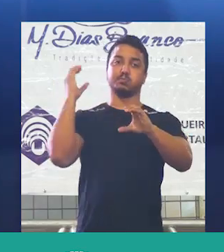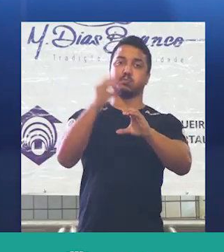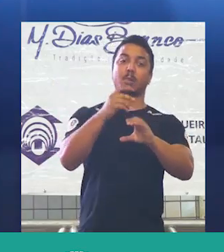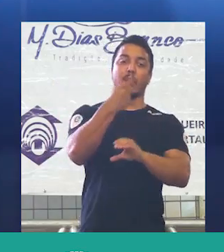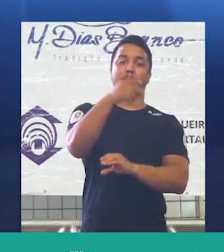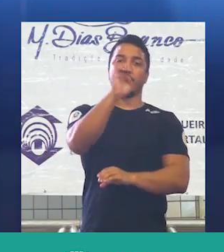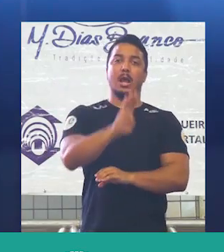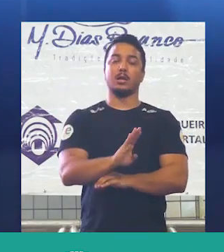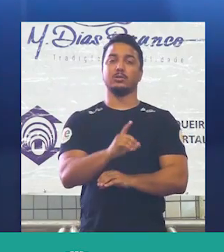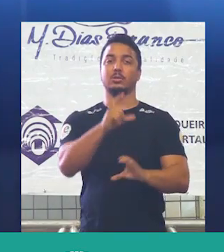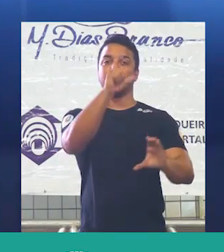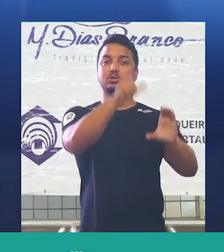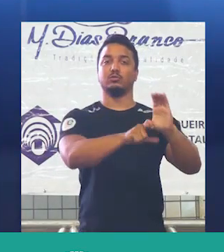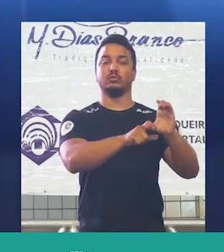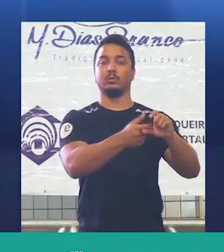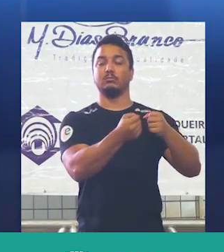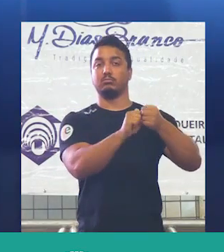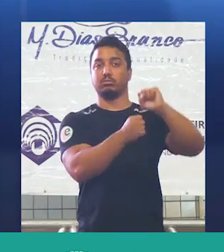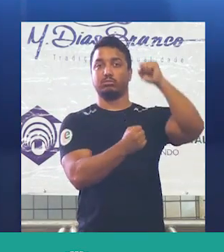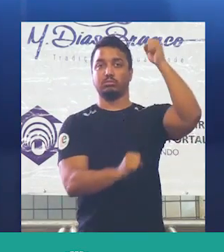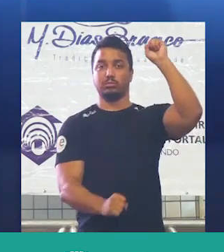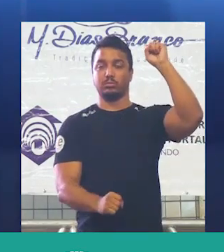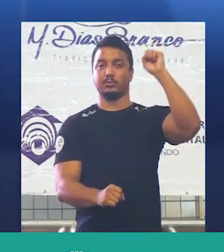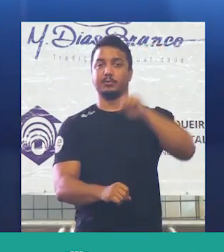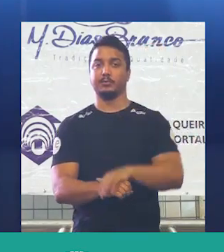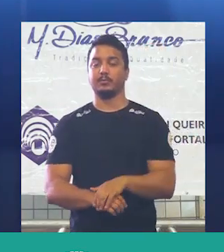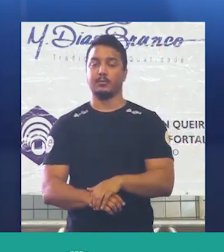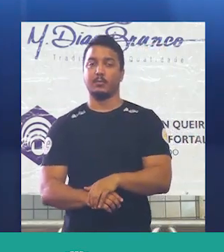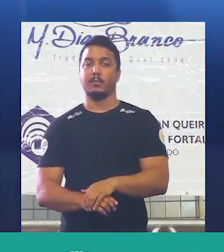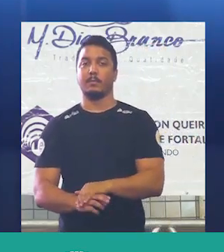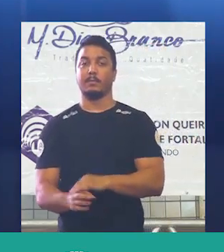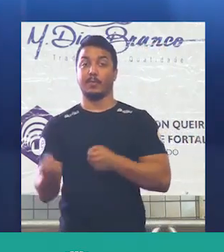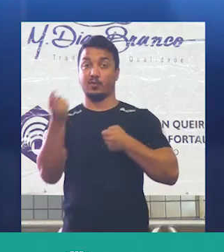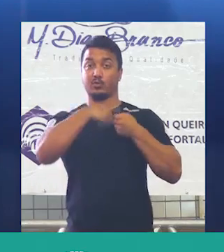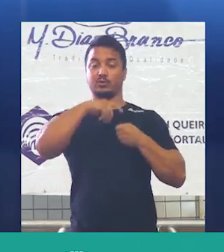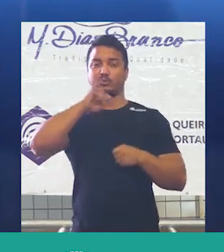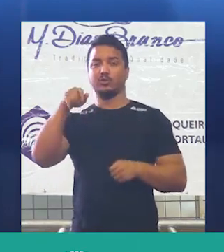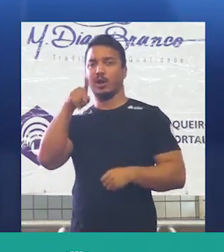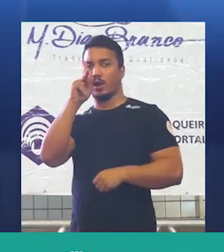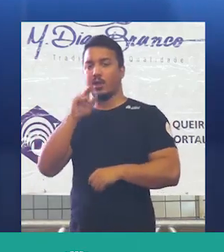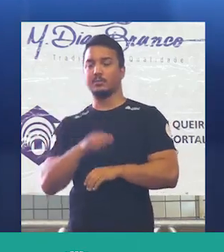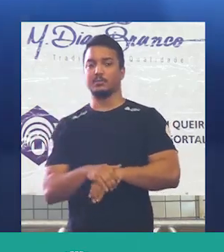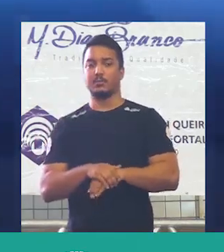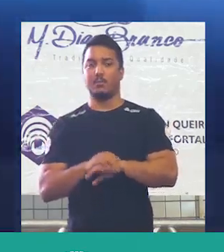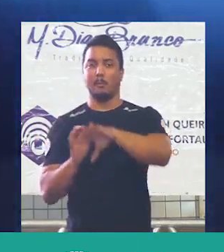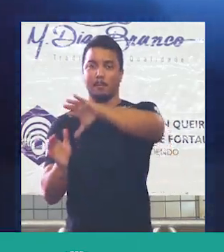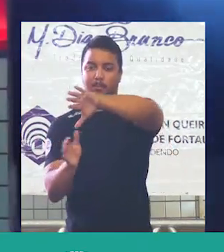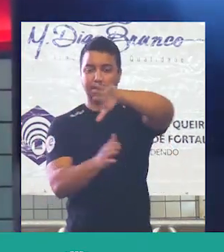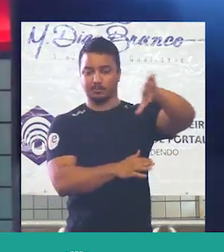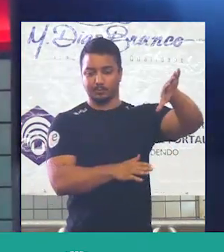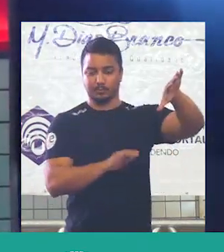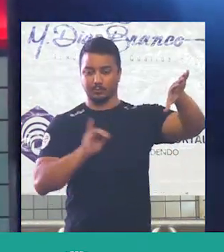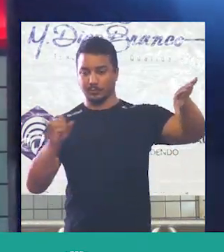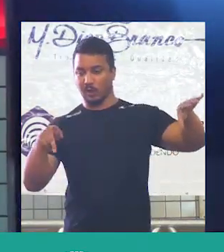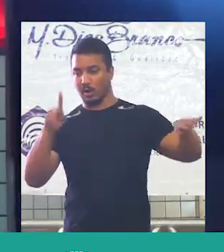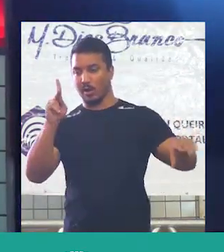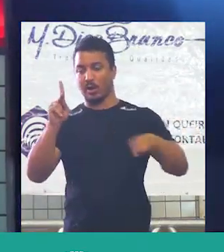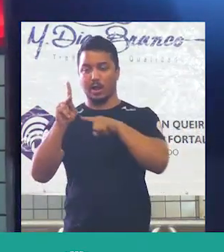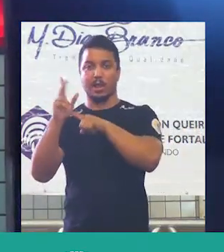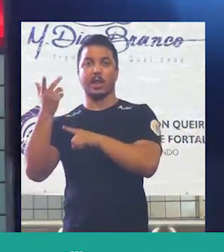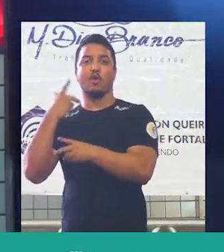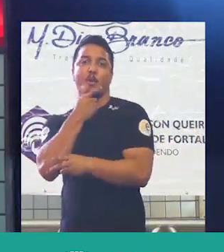uou, foi para a estratosfera. Mas voltando para o Juscelino. Se o Juscelino é o cara da cidade,